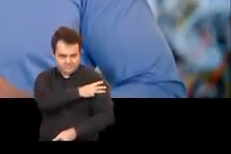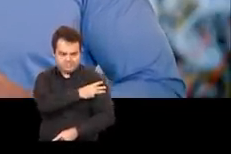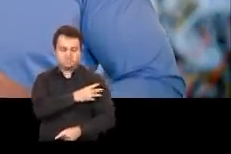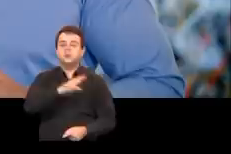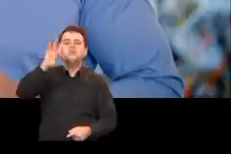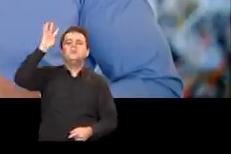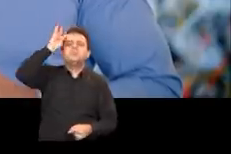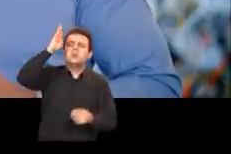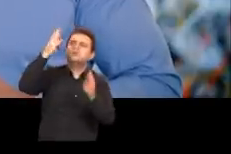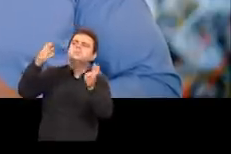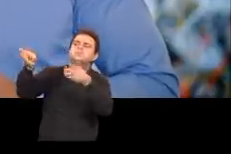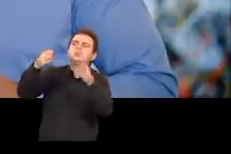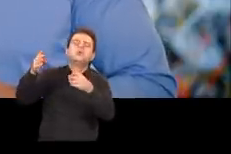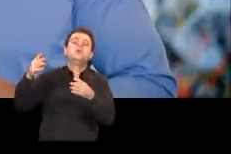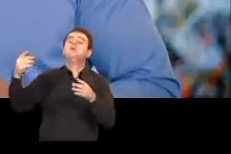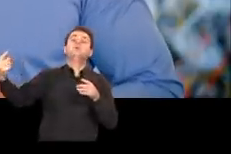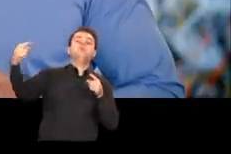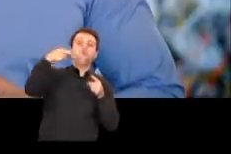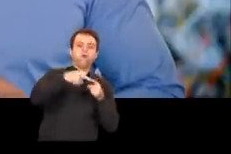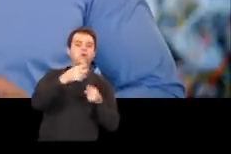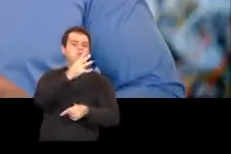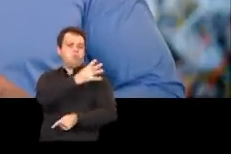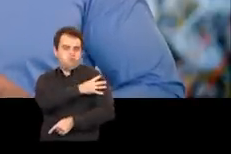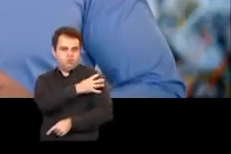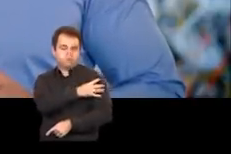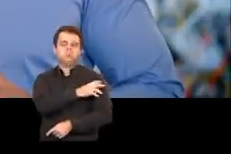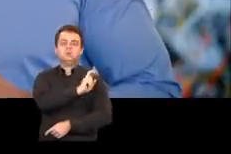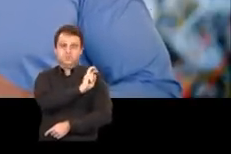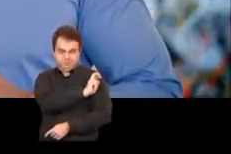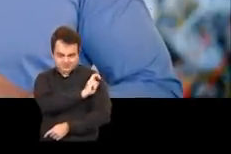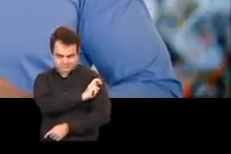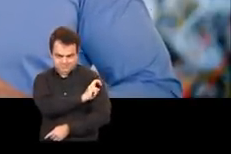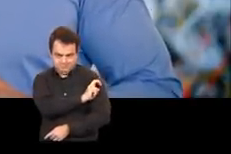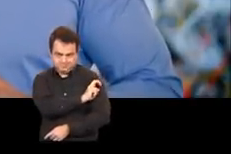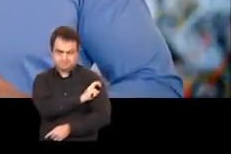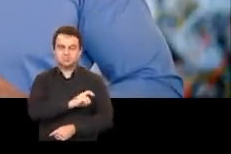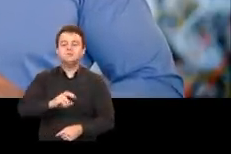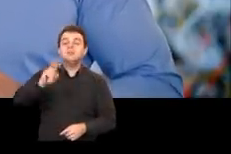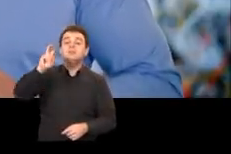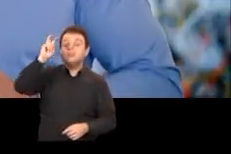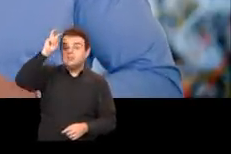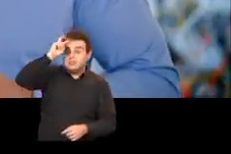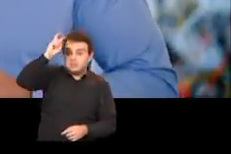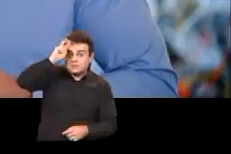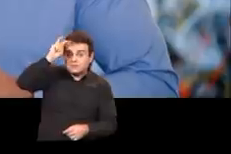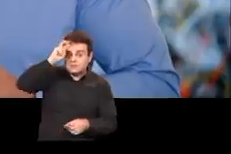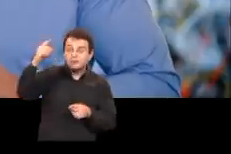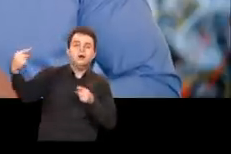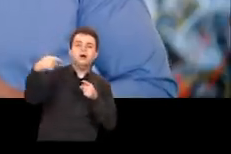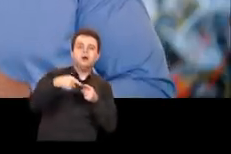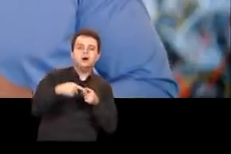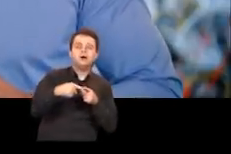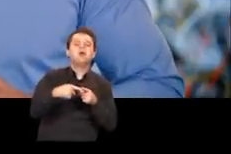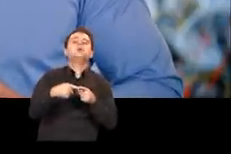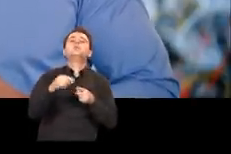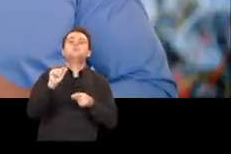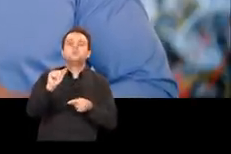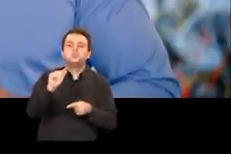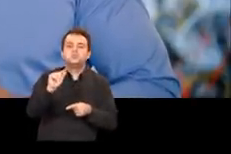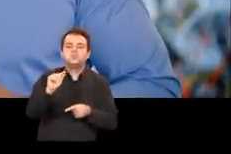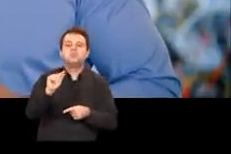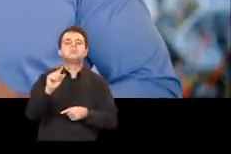Quarta-feira, a programação é dedicada ao quarto e quinto ano. Na quinta e sexta-feira, será a vez dos anos finais do